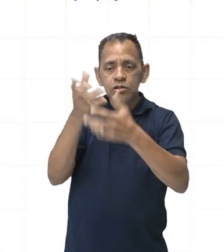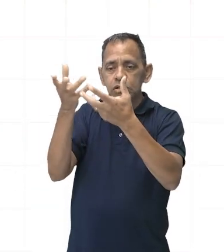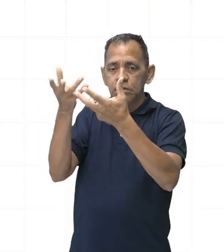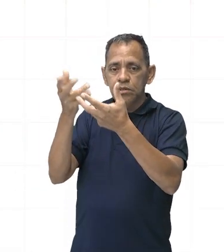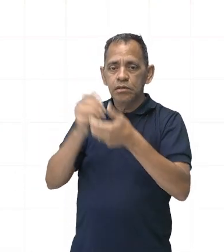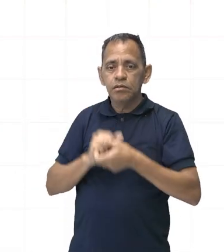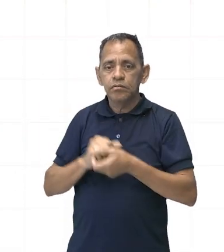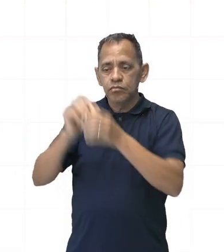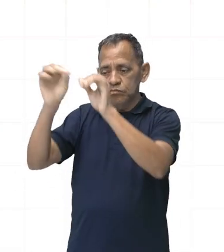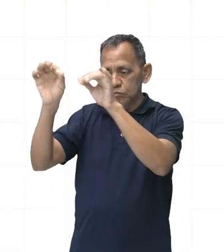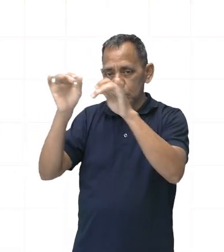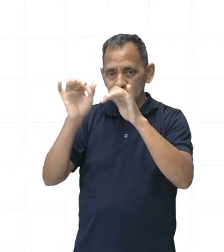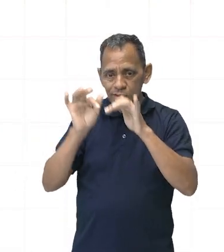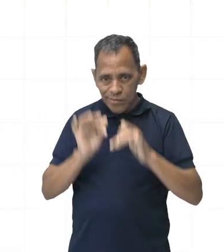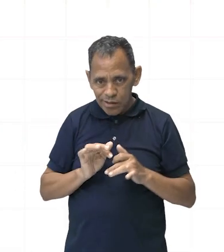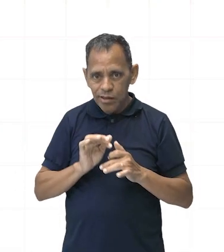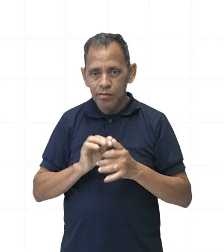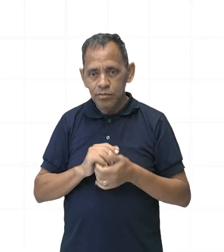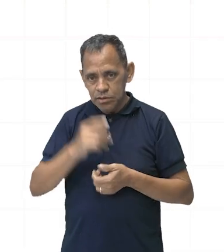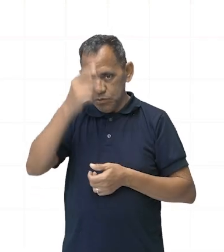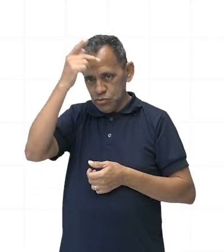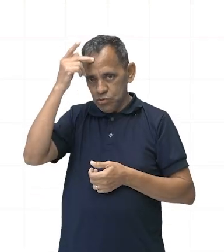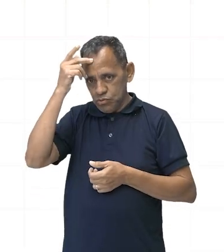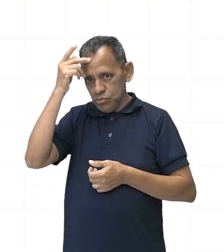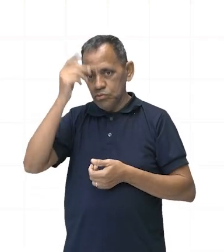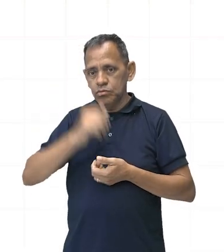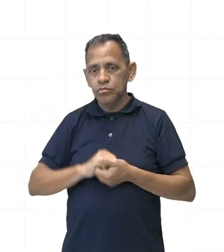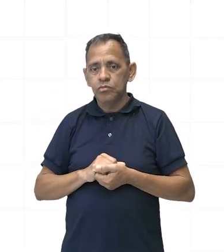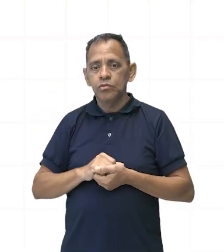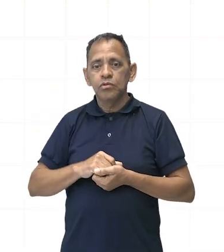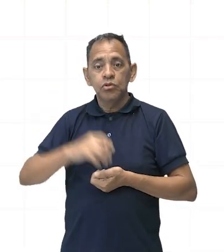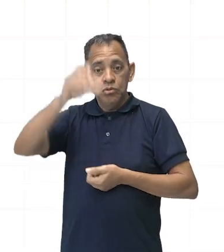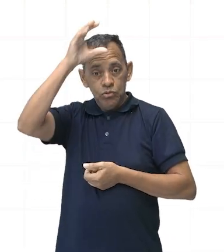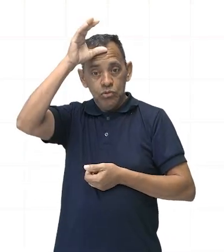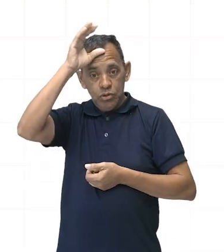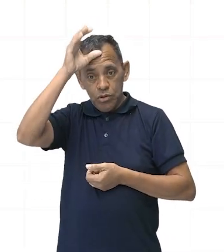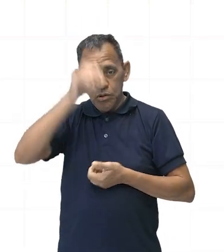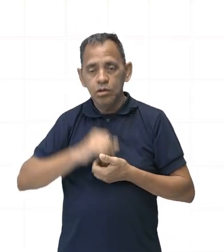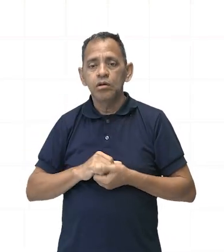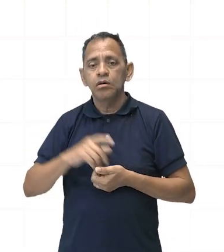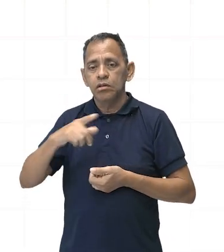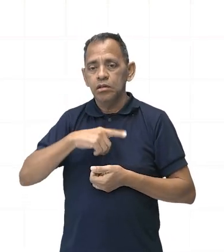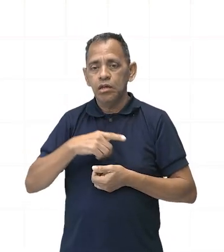recebem refugiados, gente? Nós teremos aí a Turquia, que